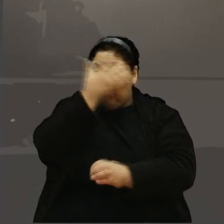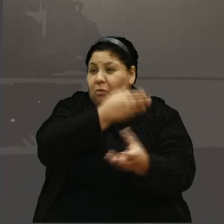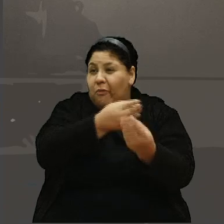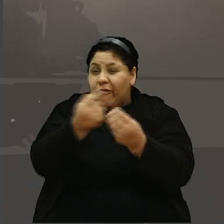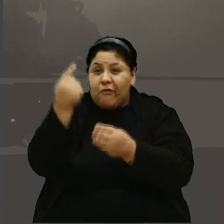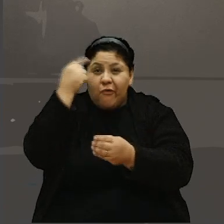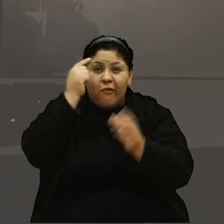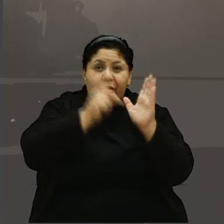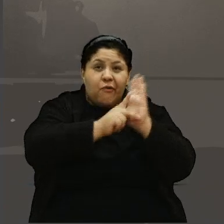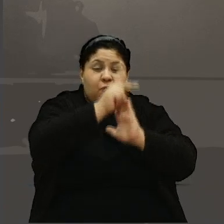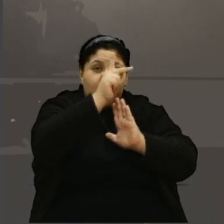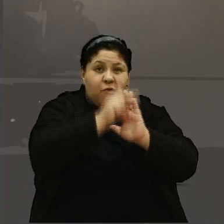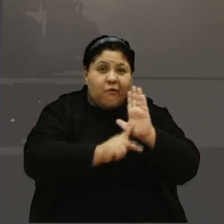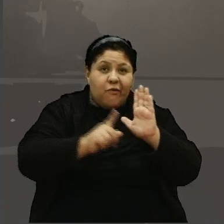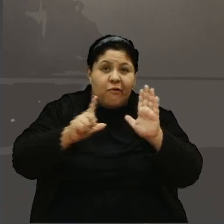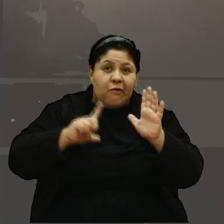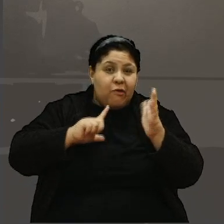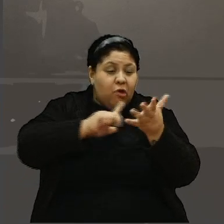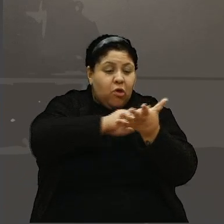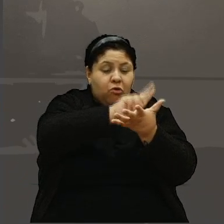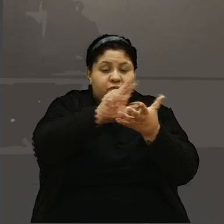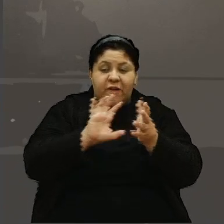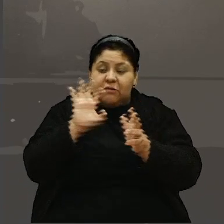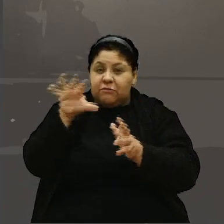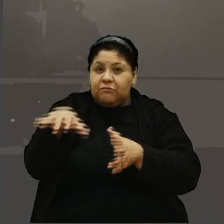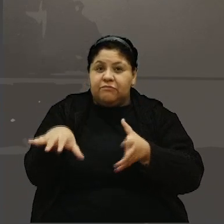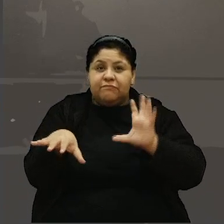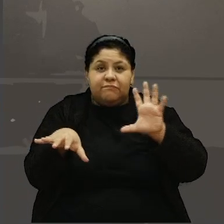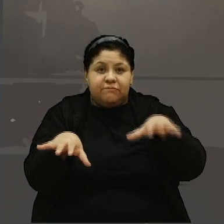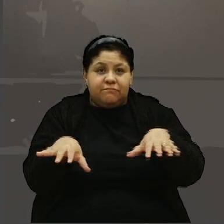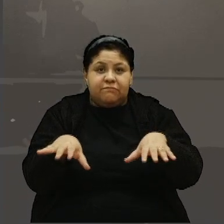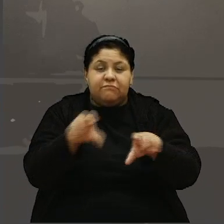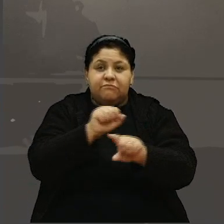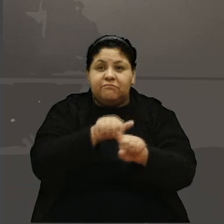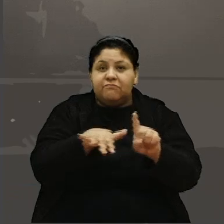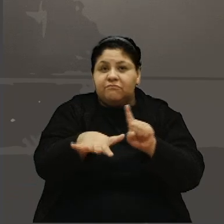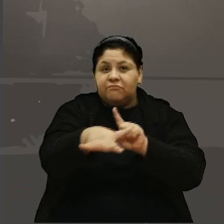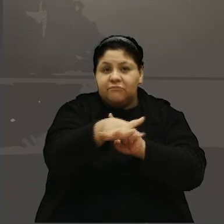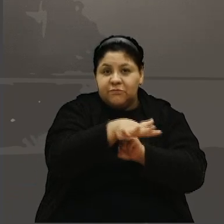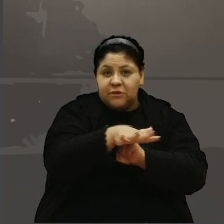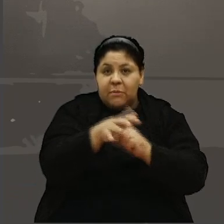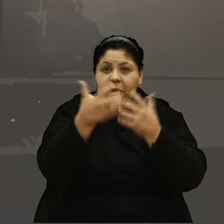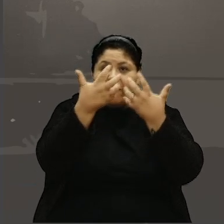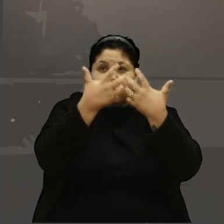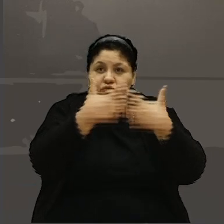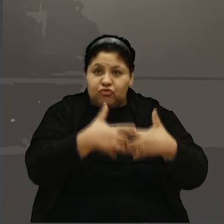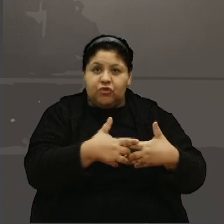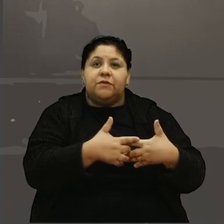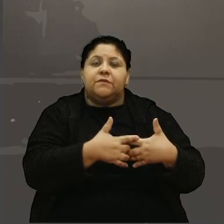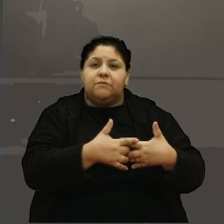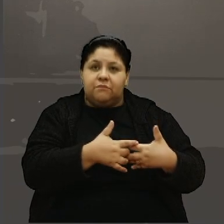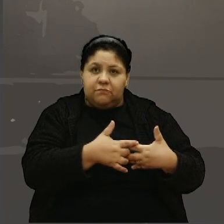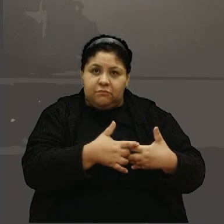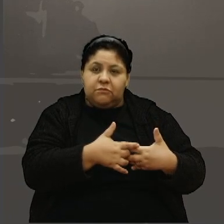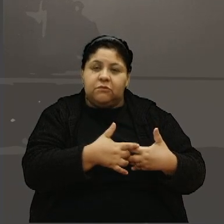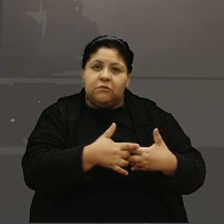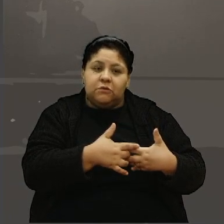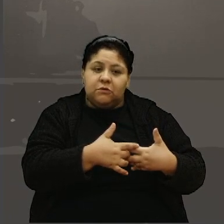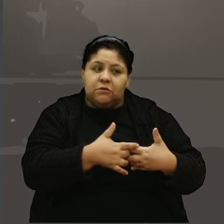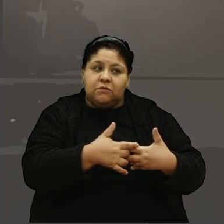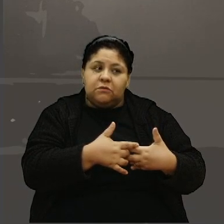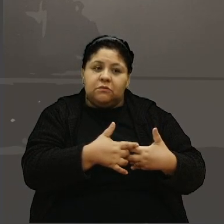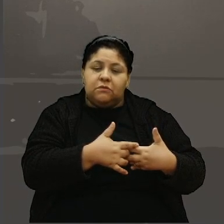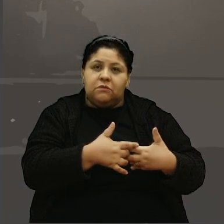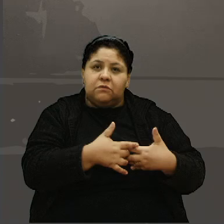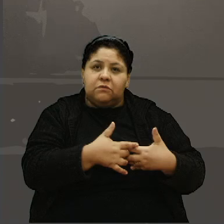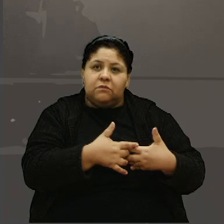importante com diversos setores da sociedade para funcionar, né?